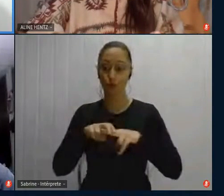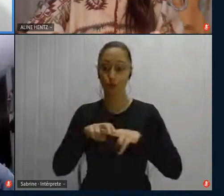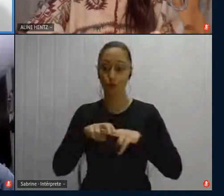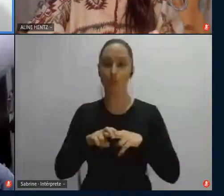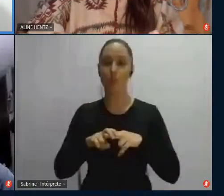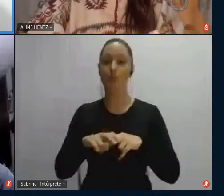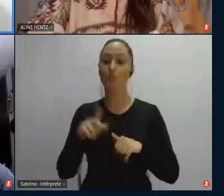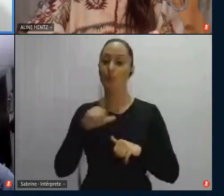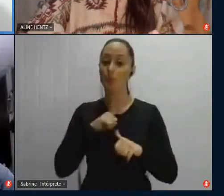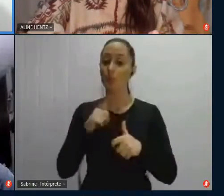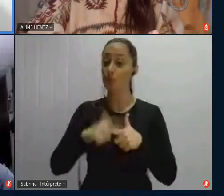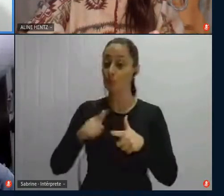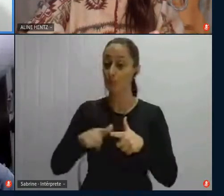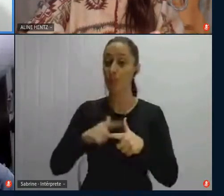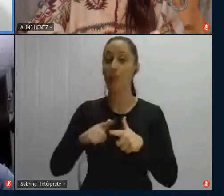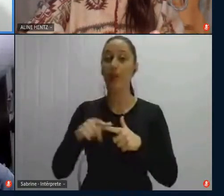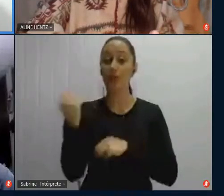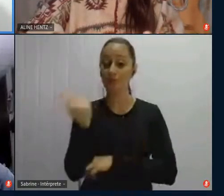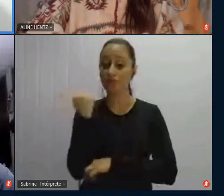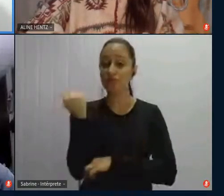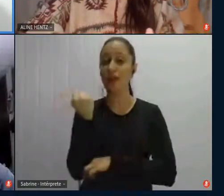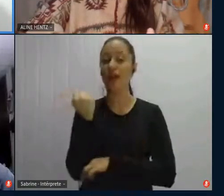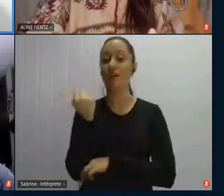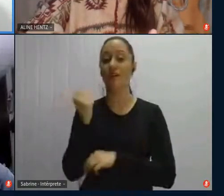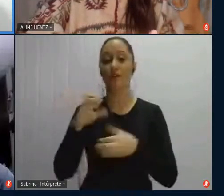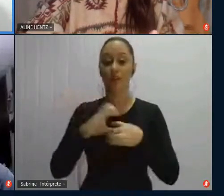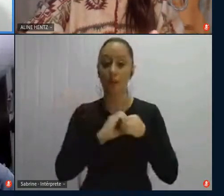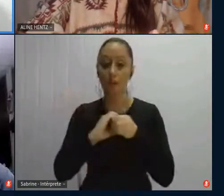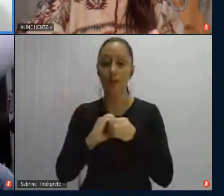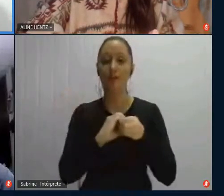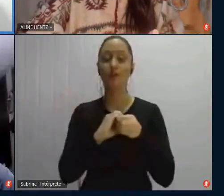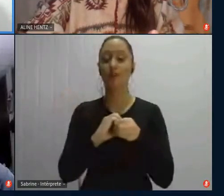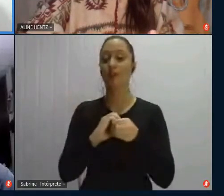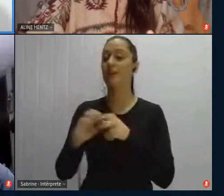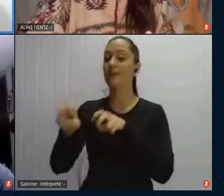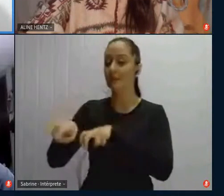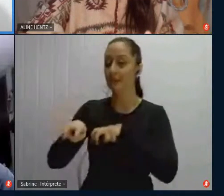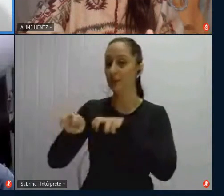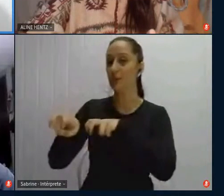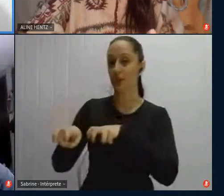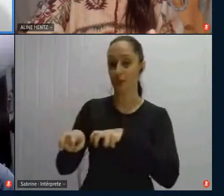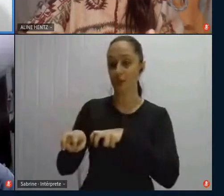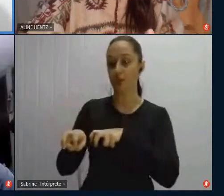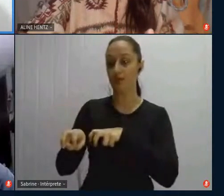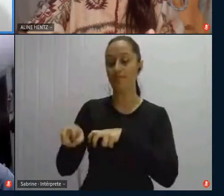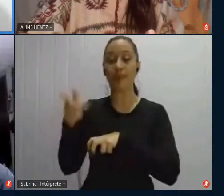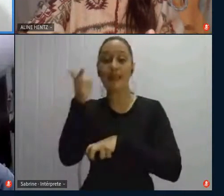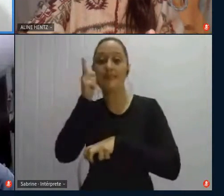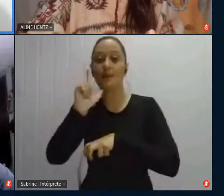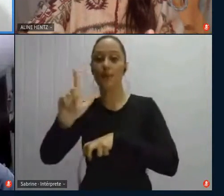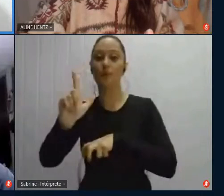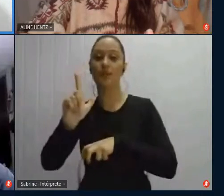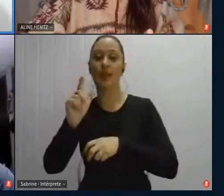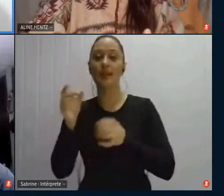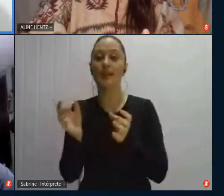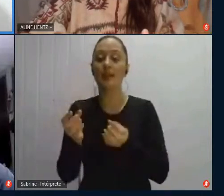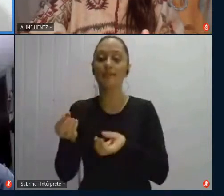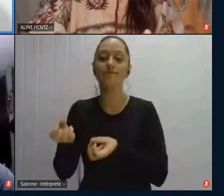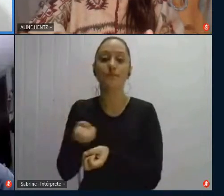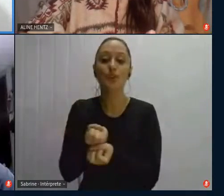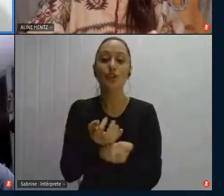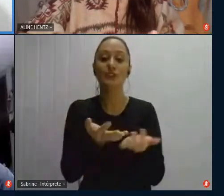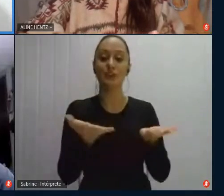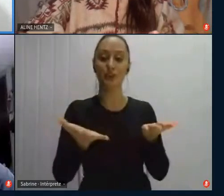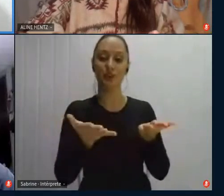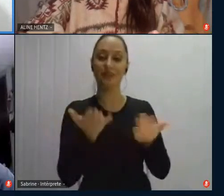as cooperativas e para os produtores no escoamento desses produtos que já são planejados